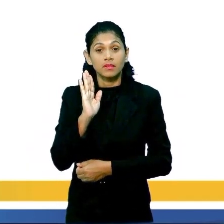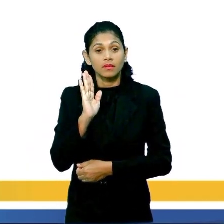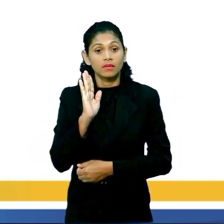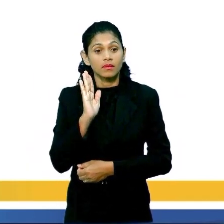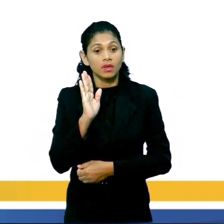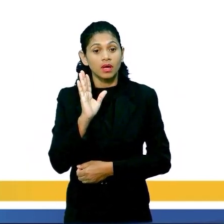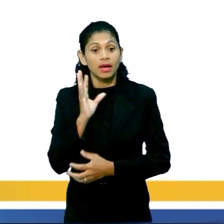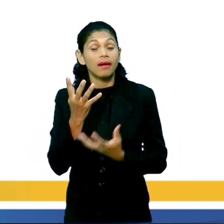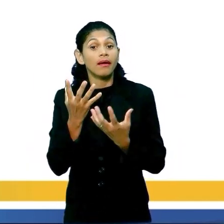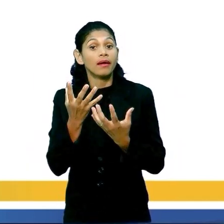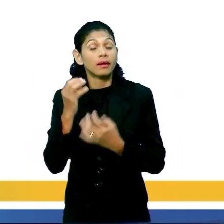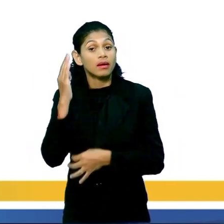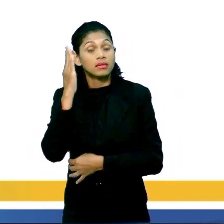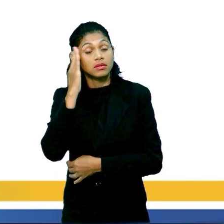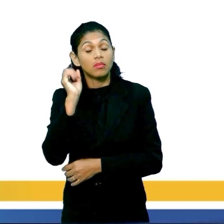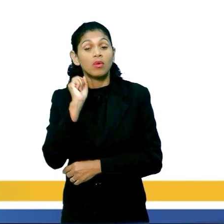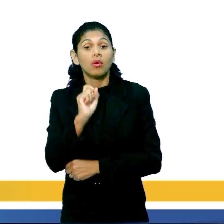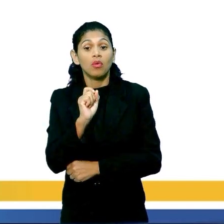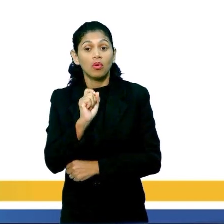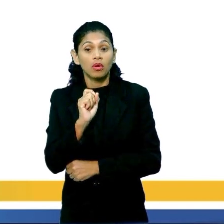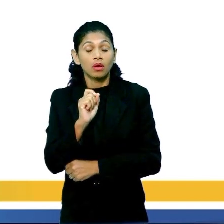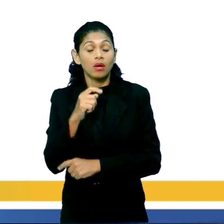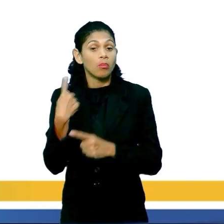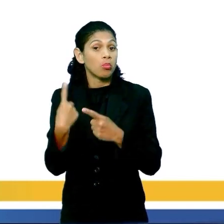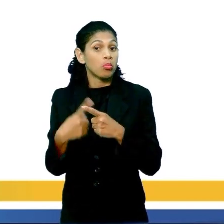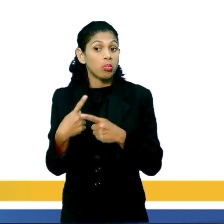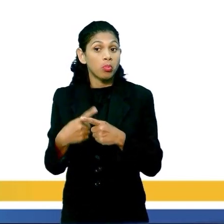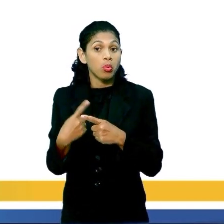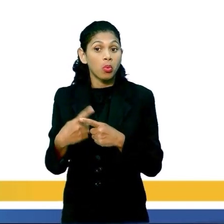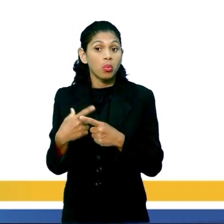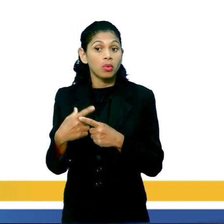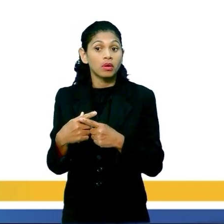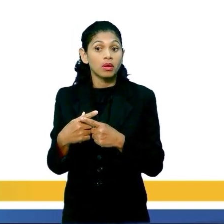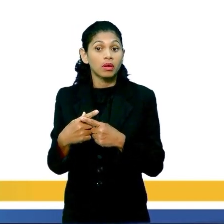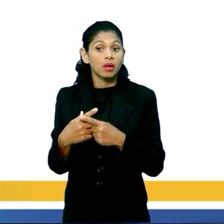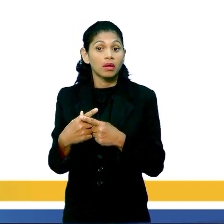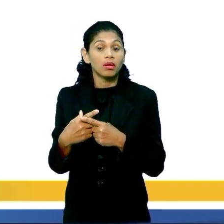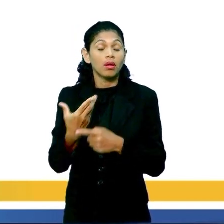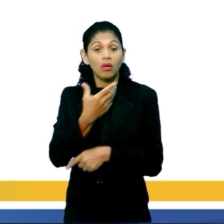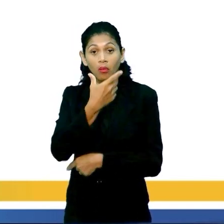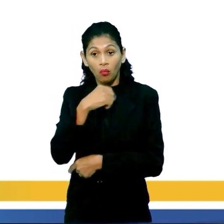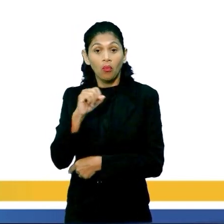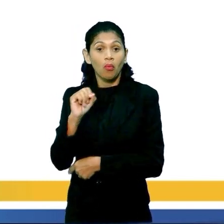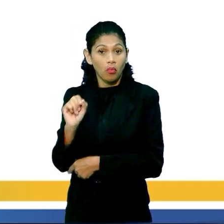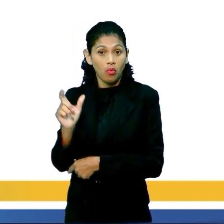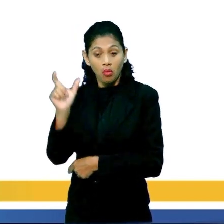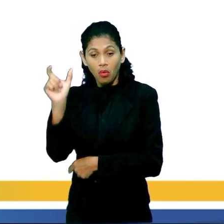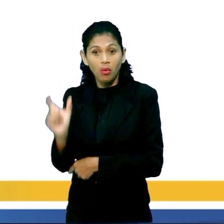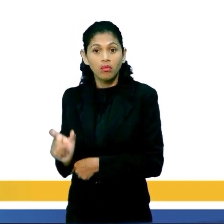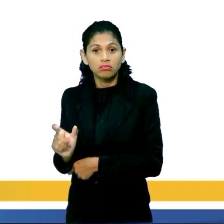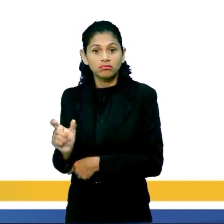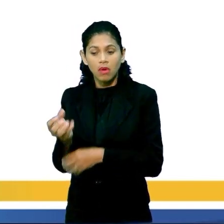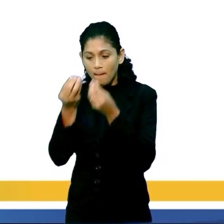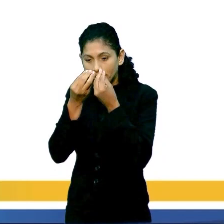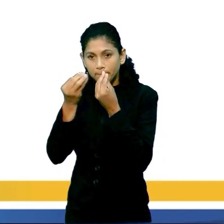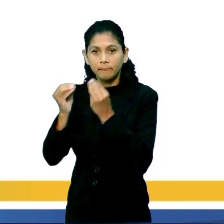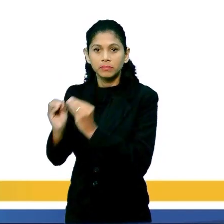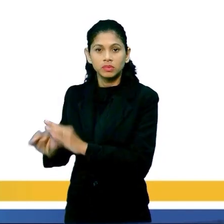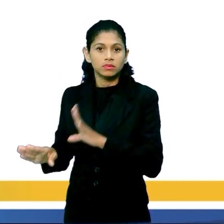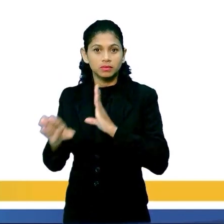por de Alberto aí o nome fictício ter abandonado a rede social Facebook